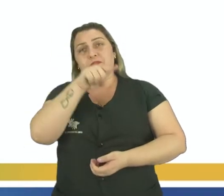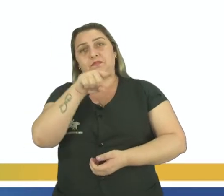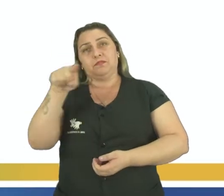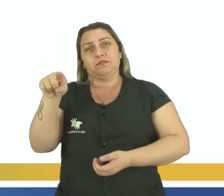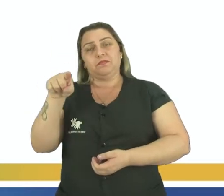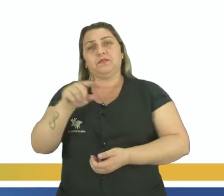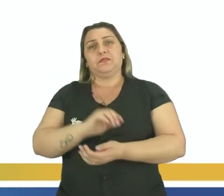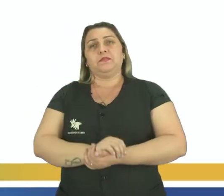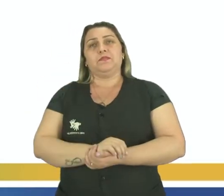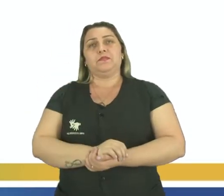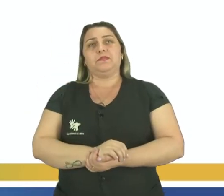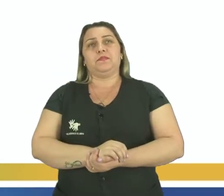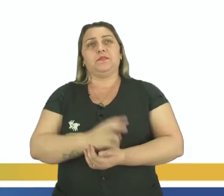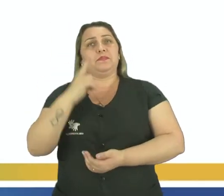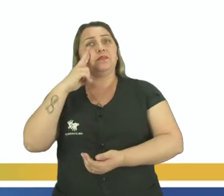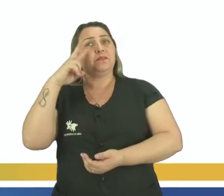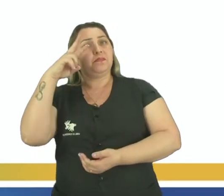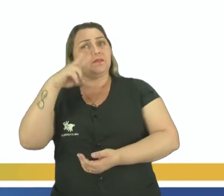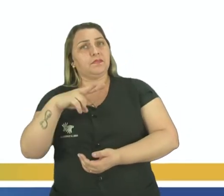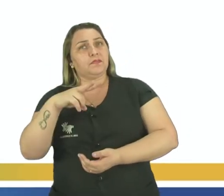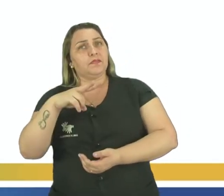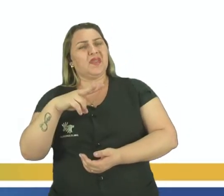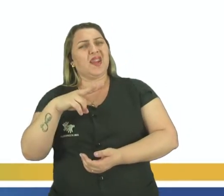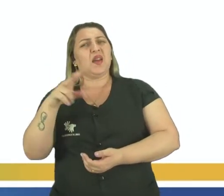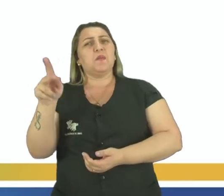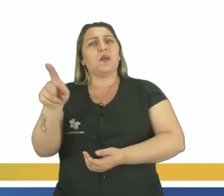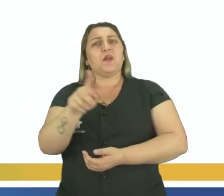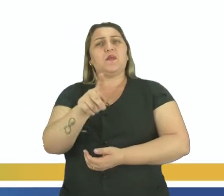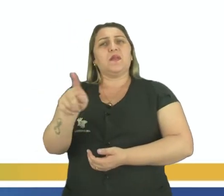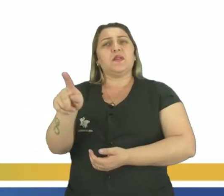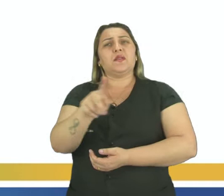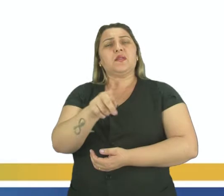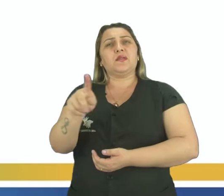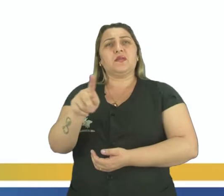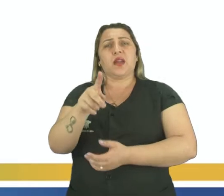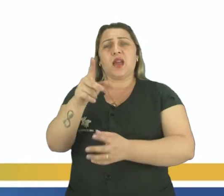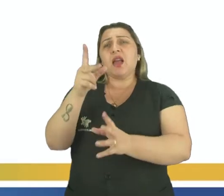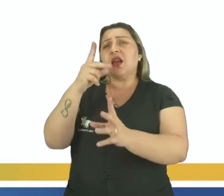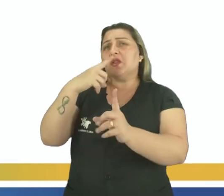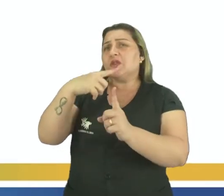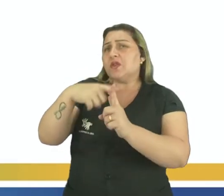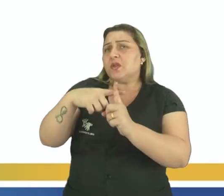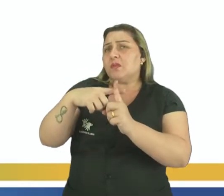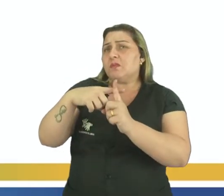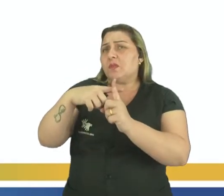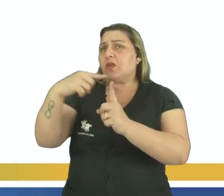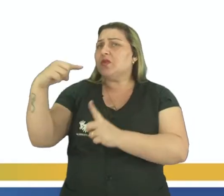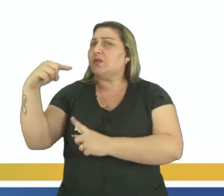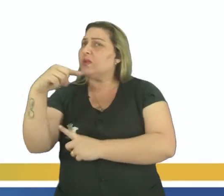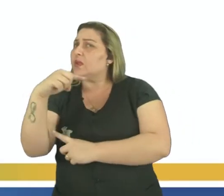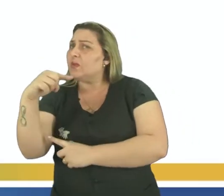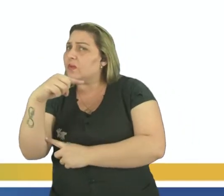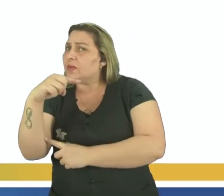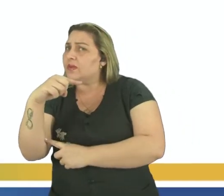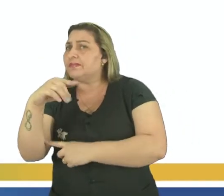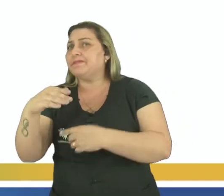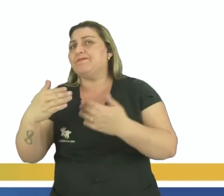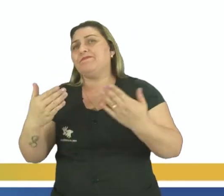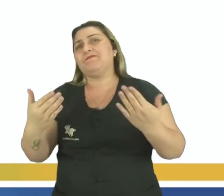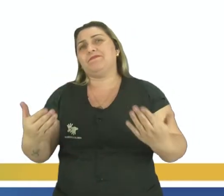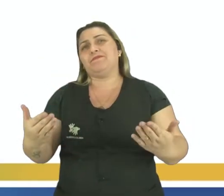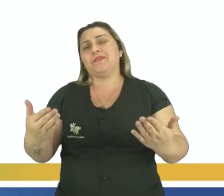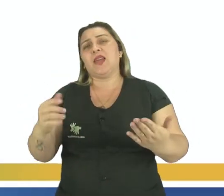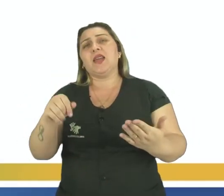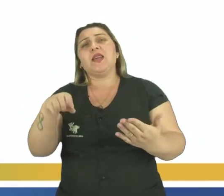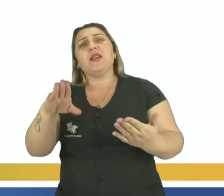assim, quando vocês olham o probleminha, vocês dizem, professora, é de somar ou é de diminuir? Então,